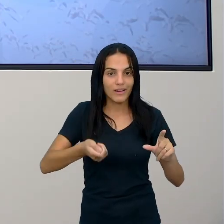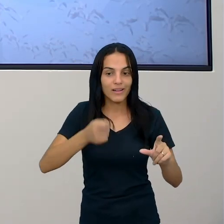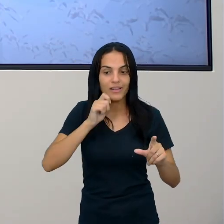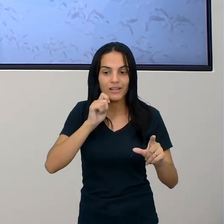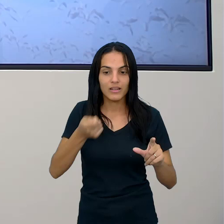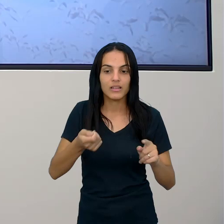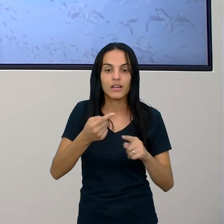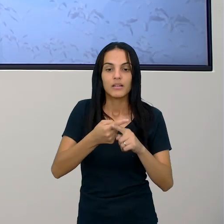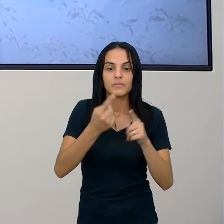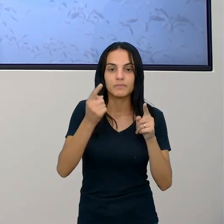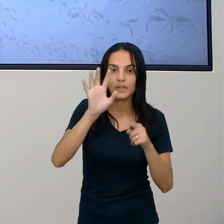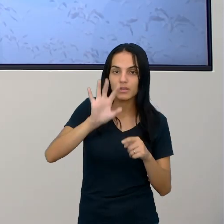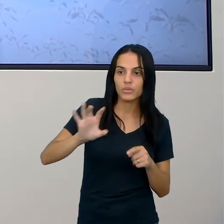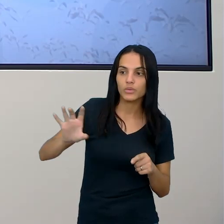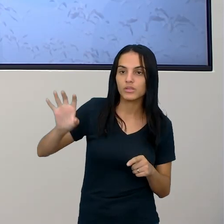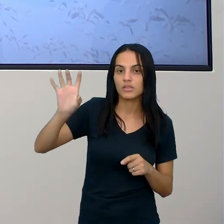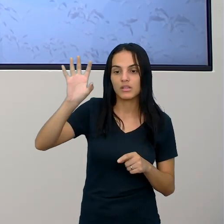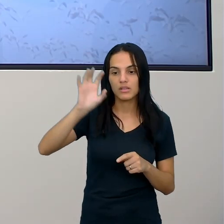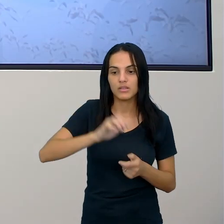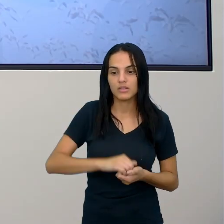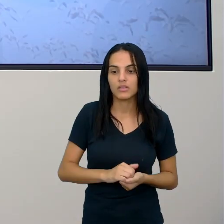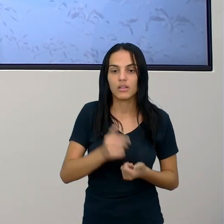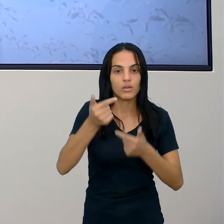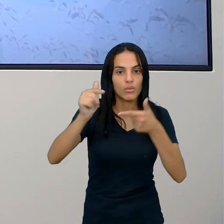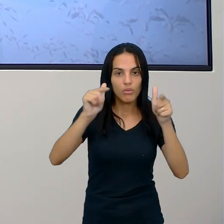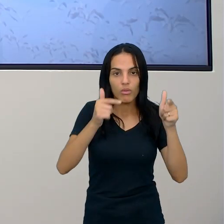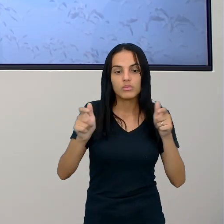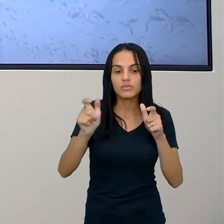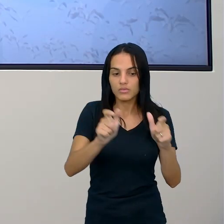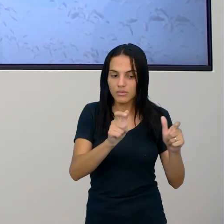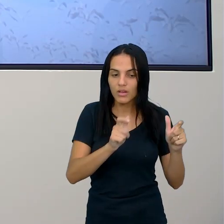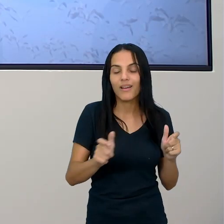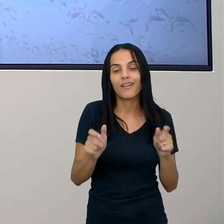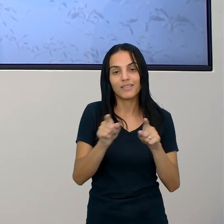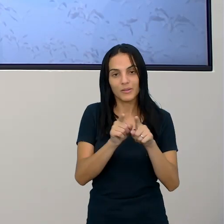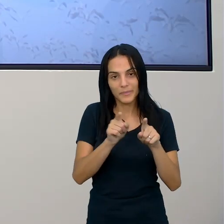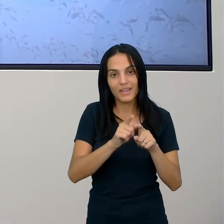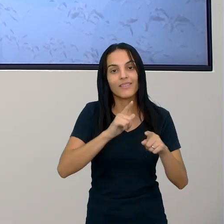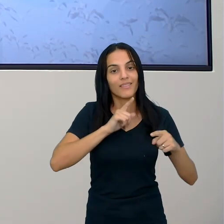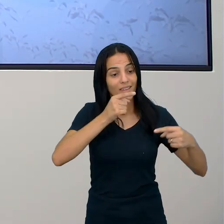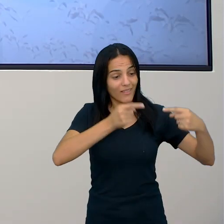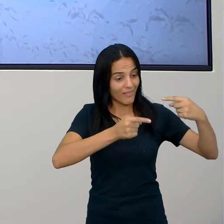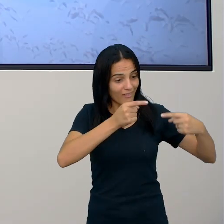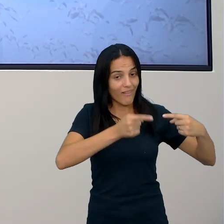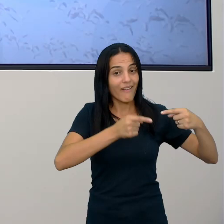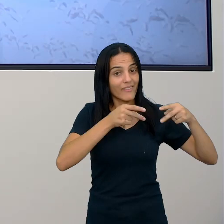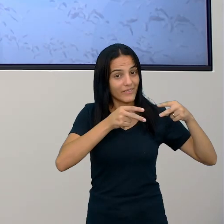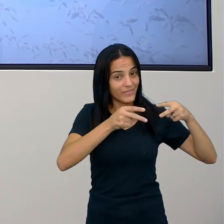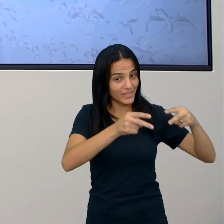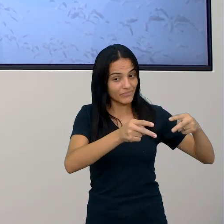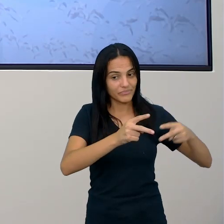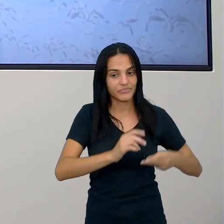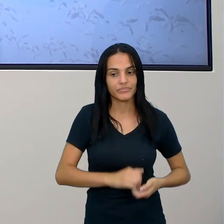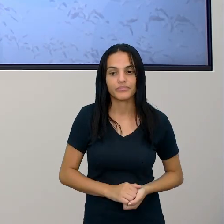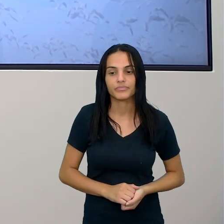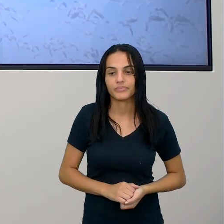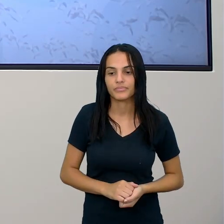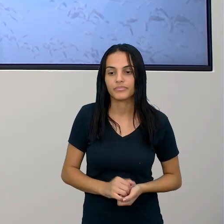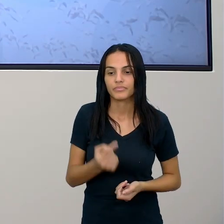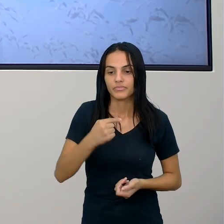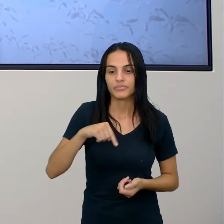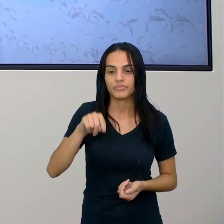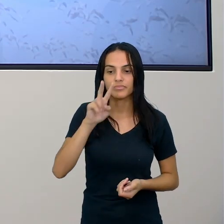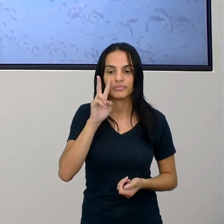continente africano, enfim, em muitos lugares existem guerras permanentes também. E daí nós vemos